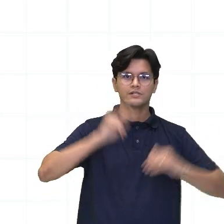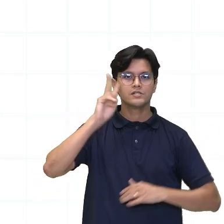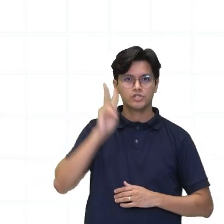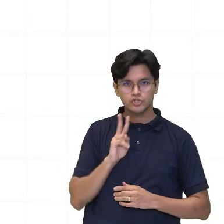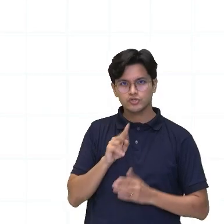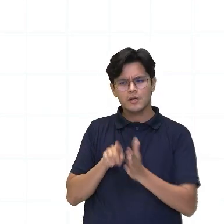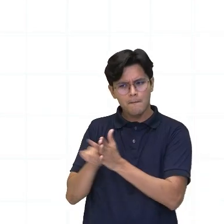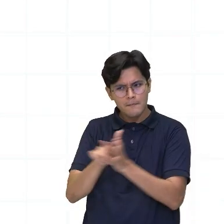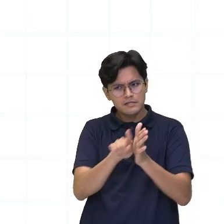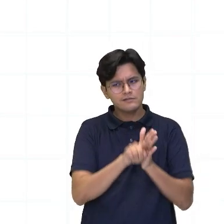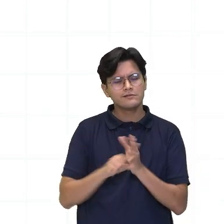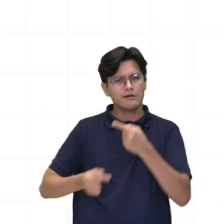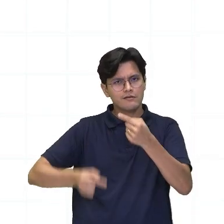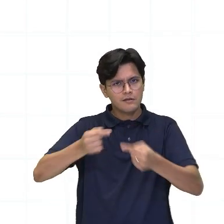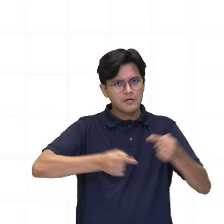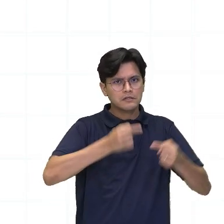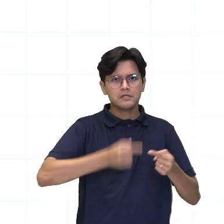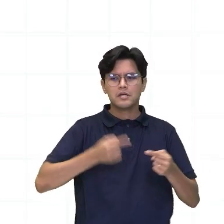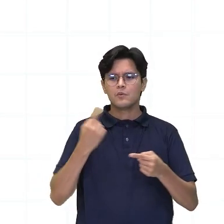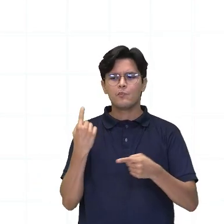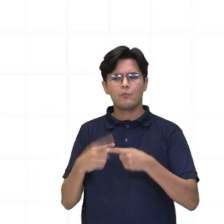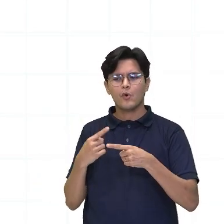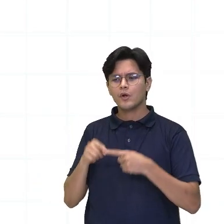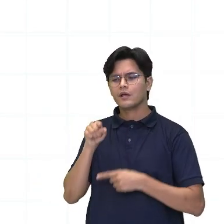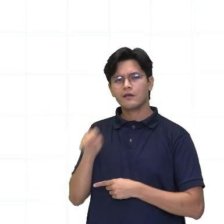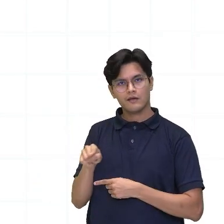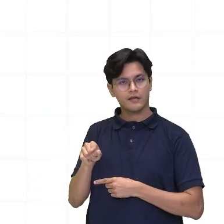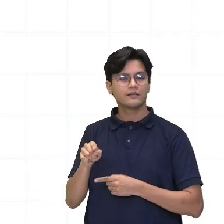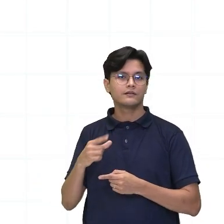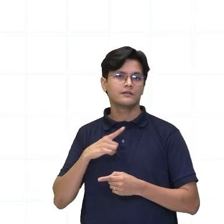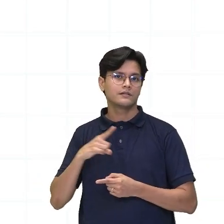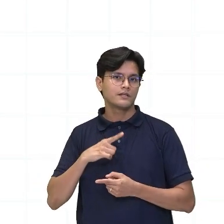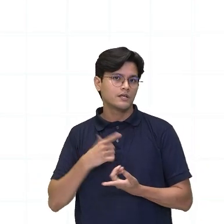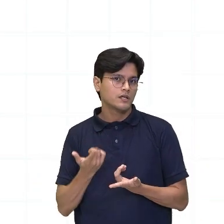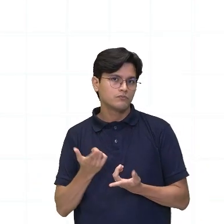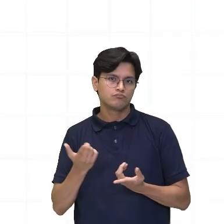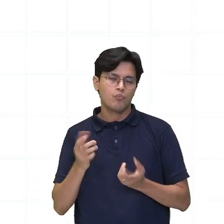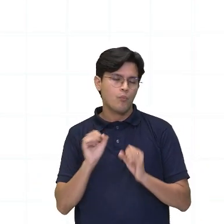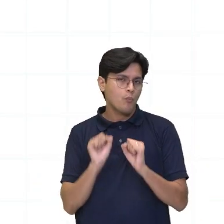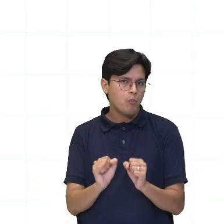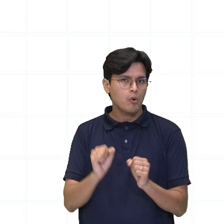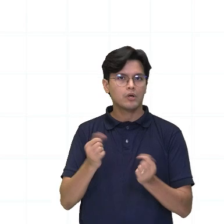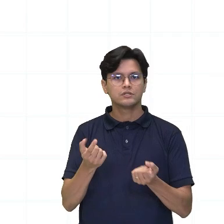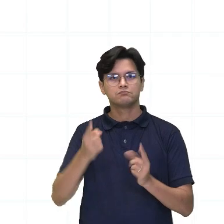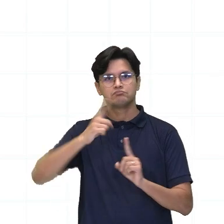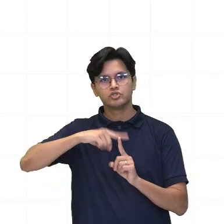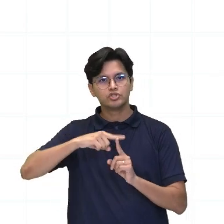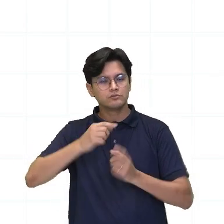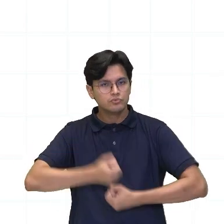teses. Uma forma de expressão ou uma forma de o homem conectar-se